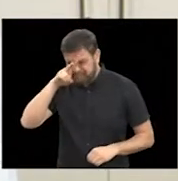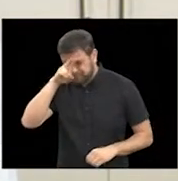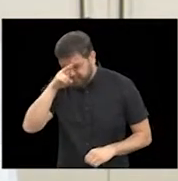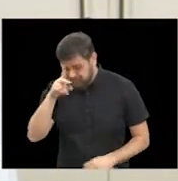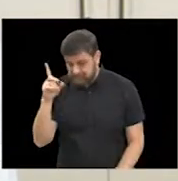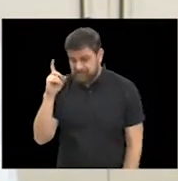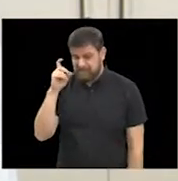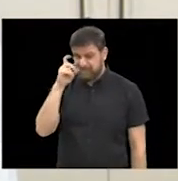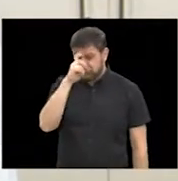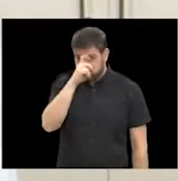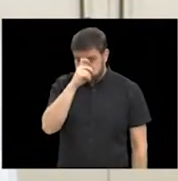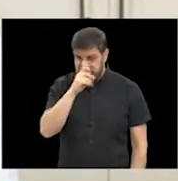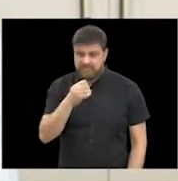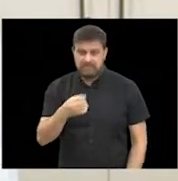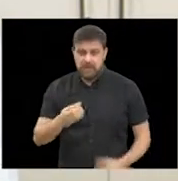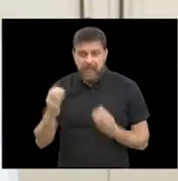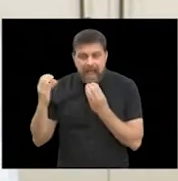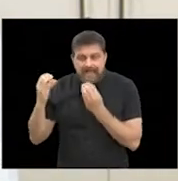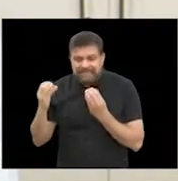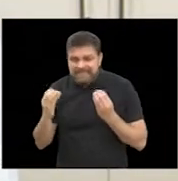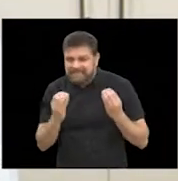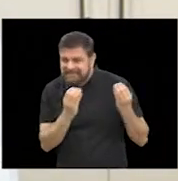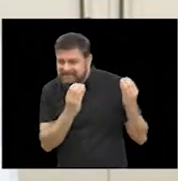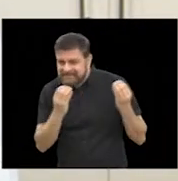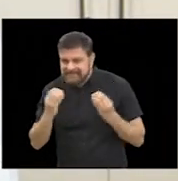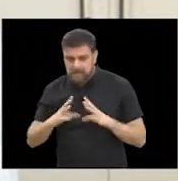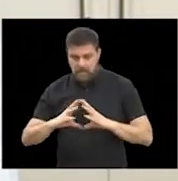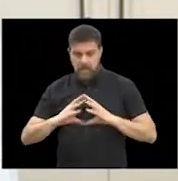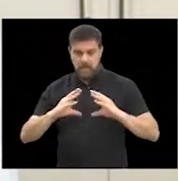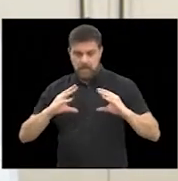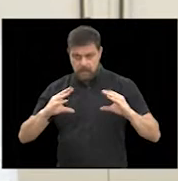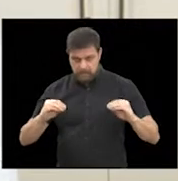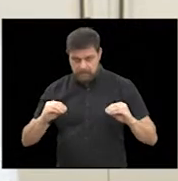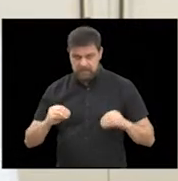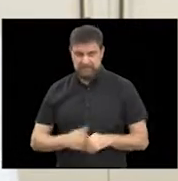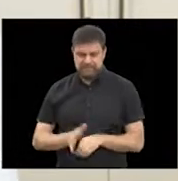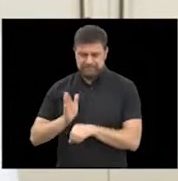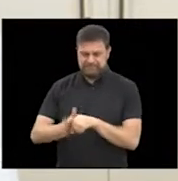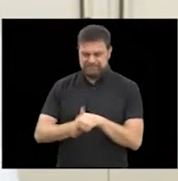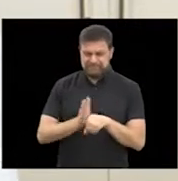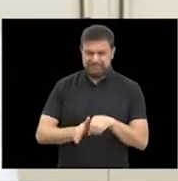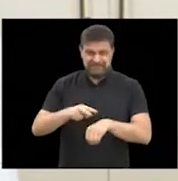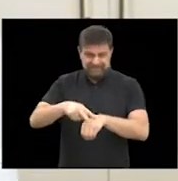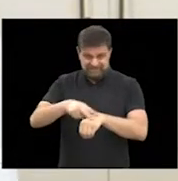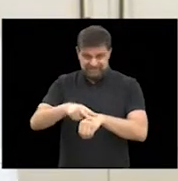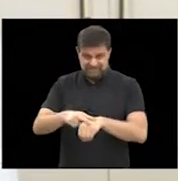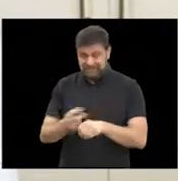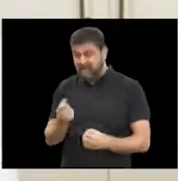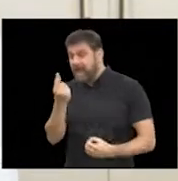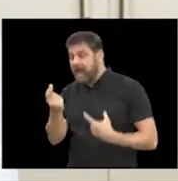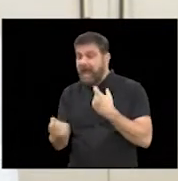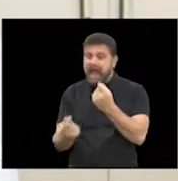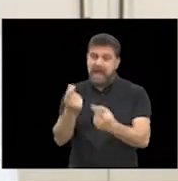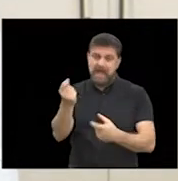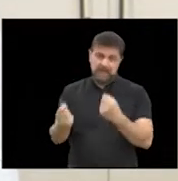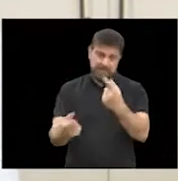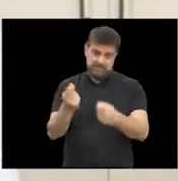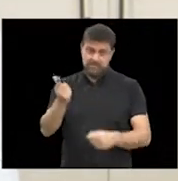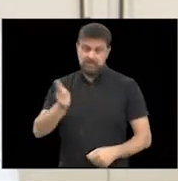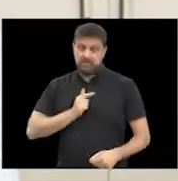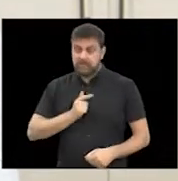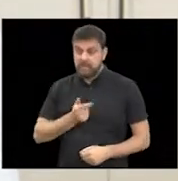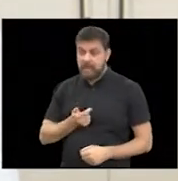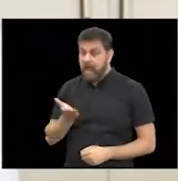indigestos, como melancia, melão, pepino, mas isso vai variar de pessoa para pessoa. E existem